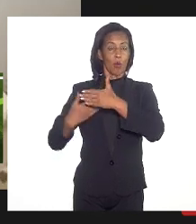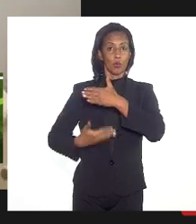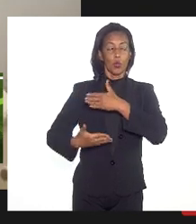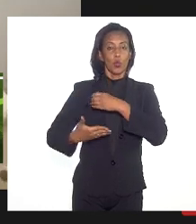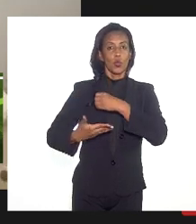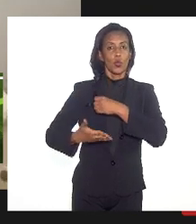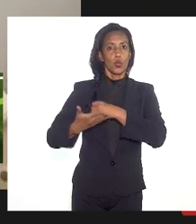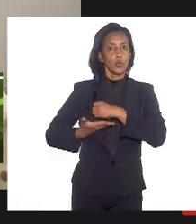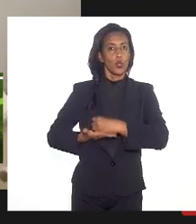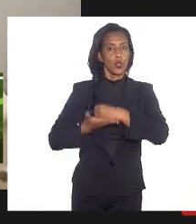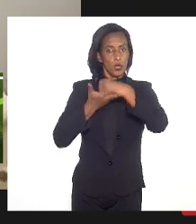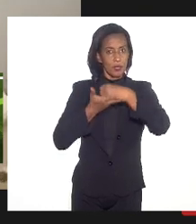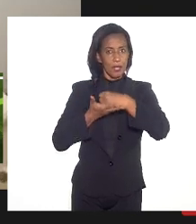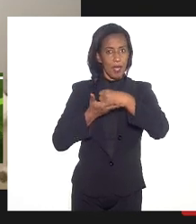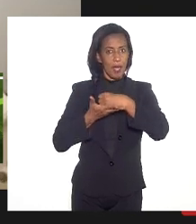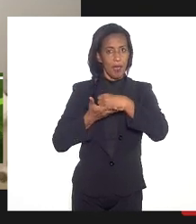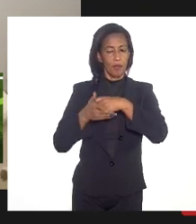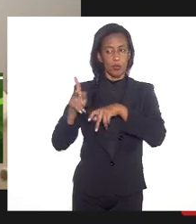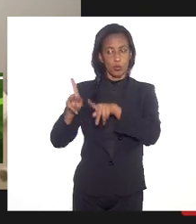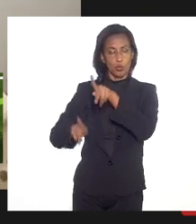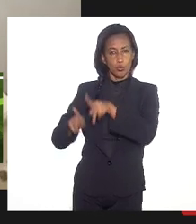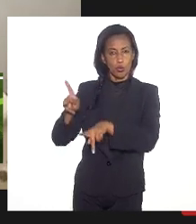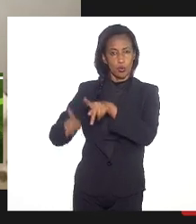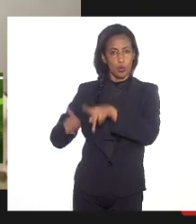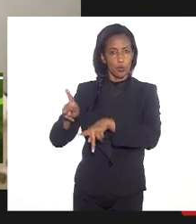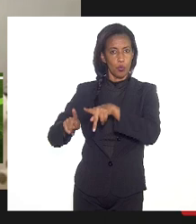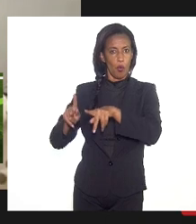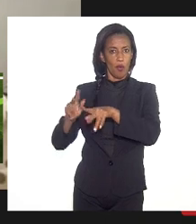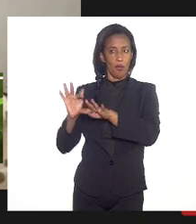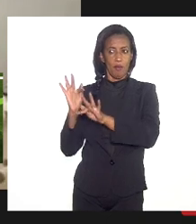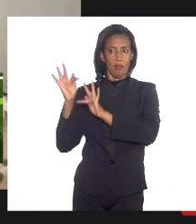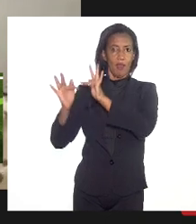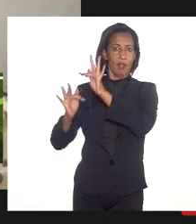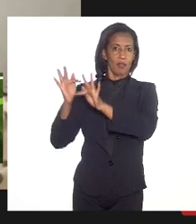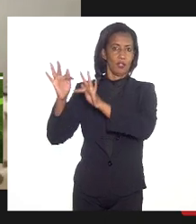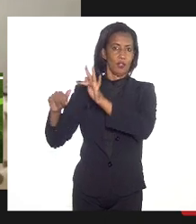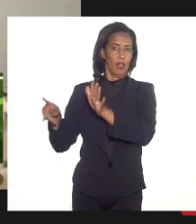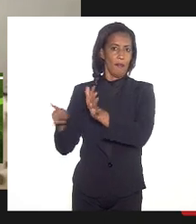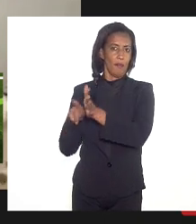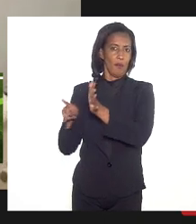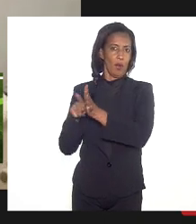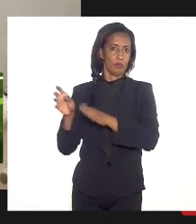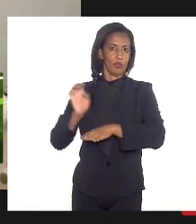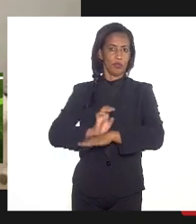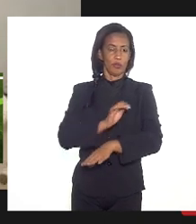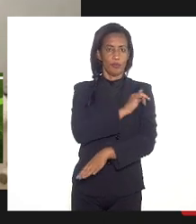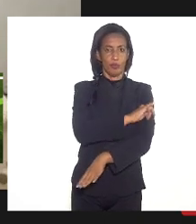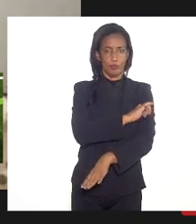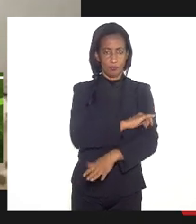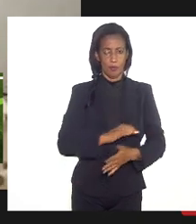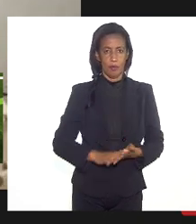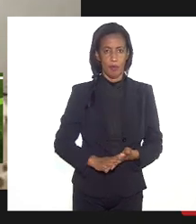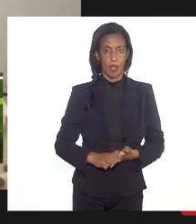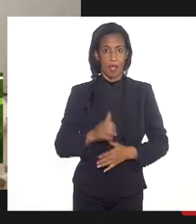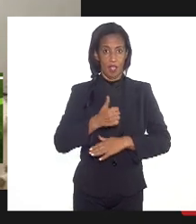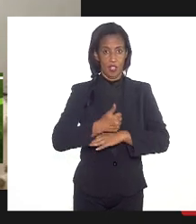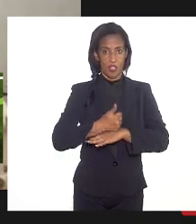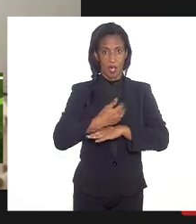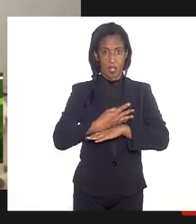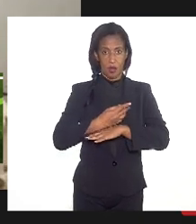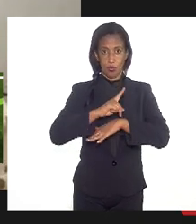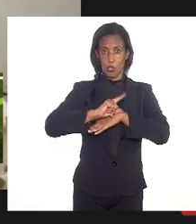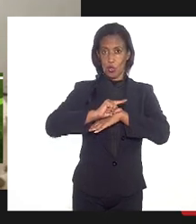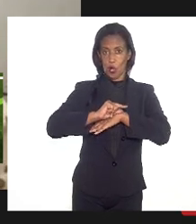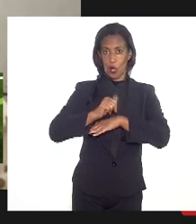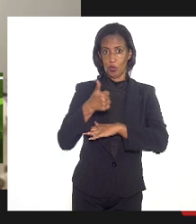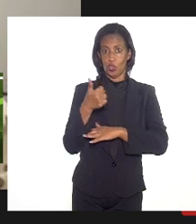Sustentável dos Povos e Comunidades Tradicionais do Estado do Rio de Janeiro. Às 14 horas do